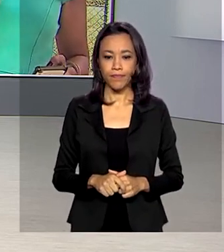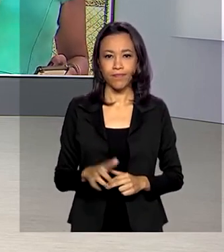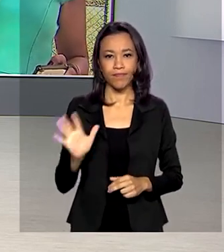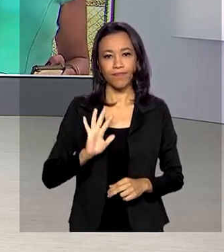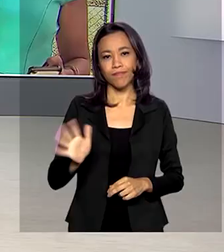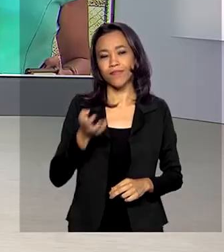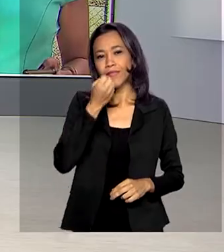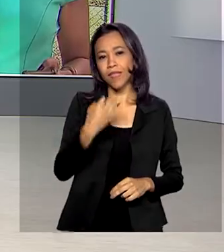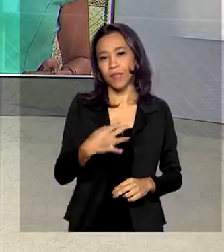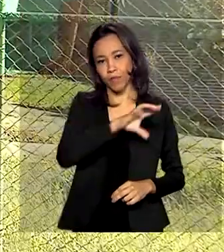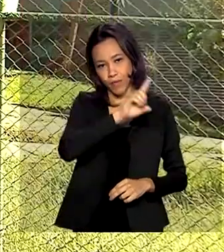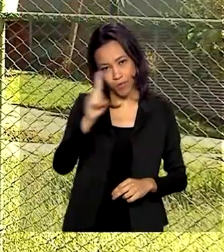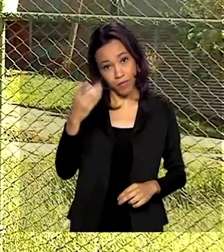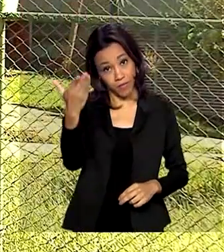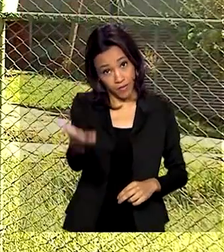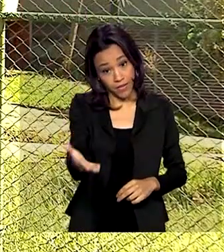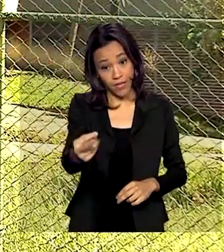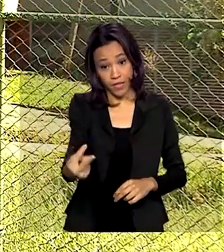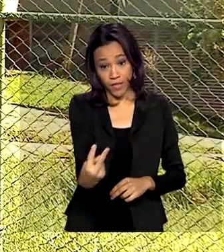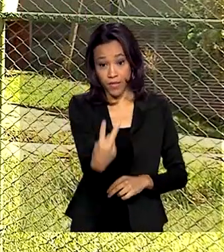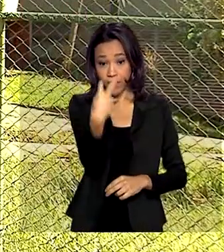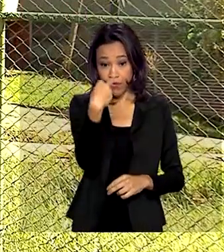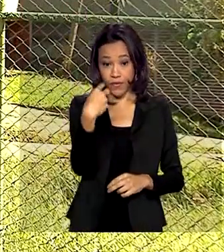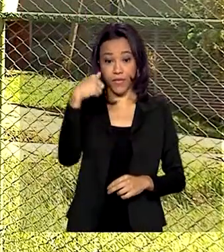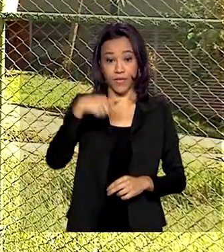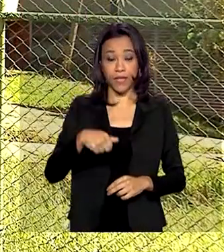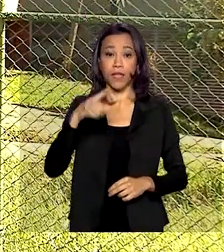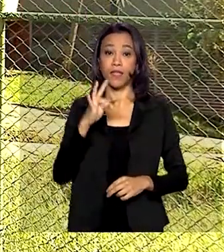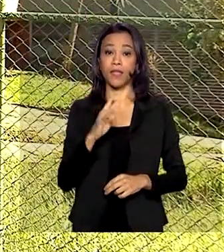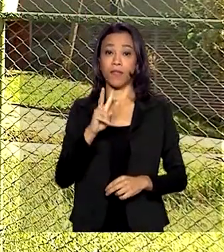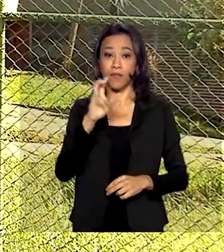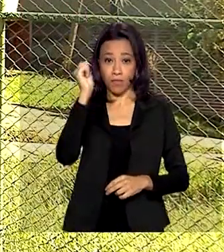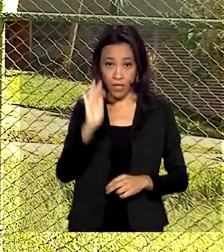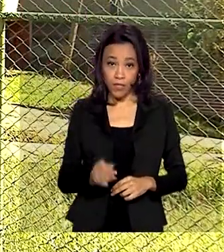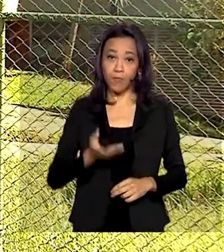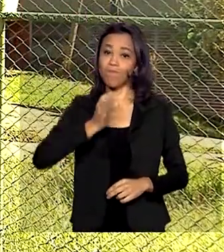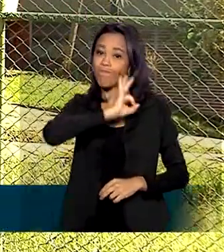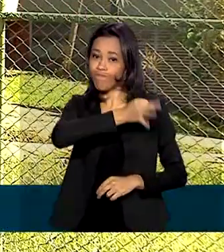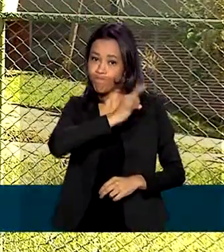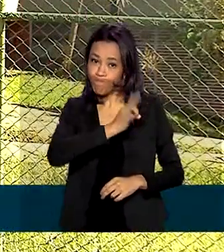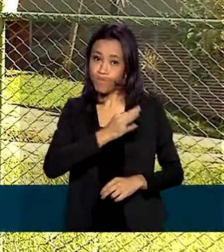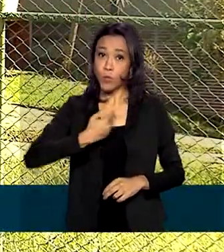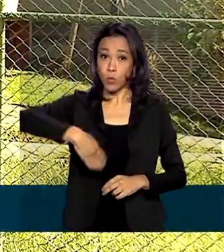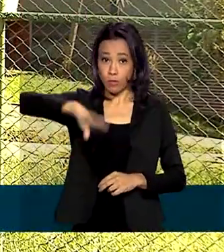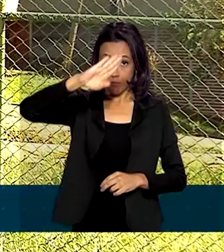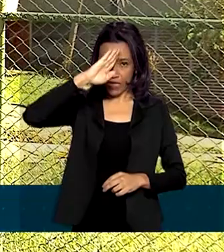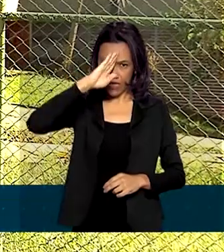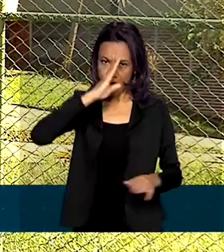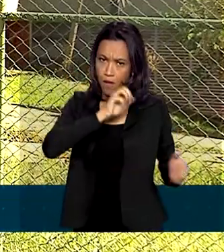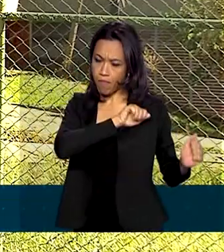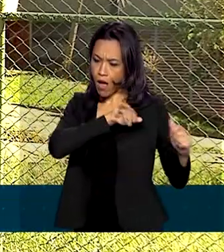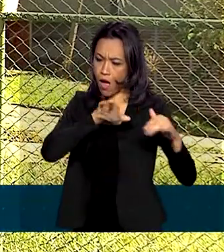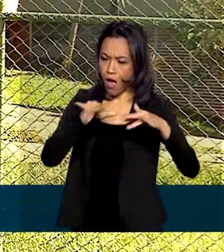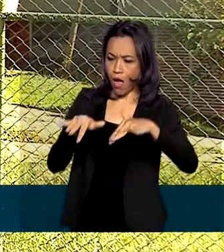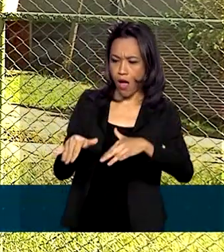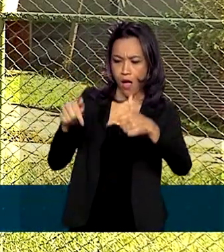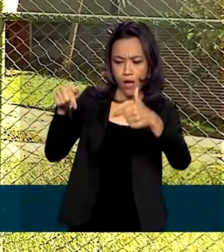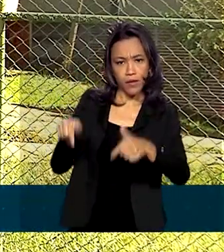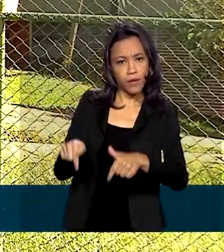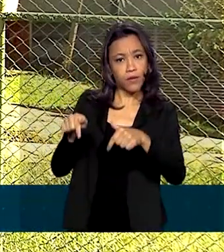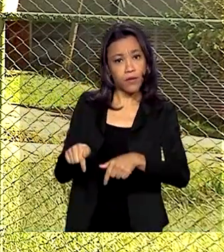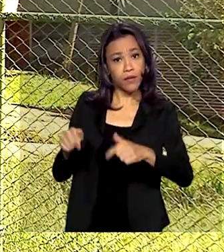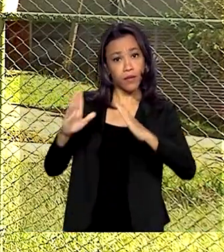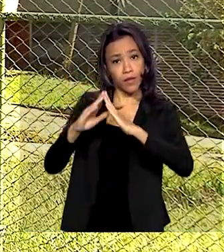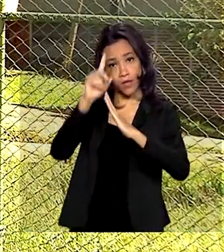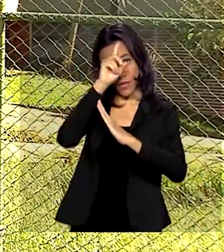Oi, Renata, bom dia para você, bom dia para você que acompanha a TV Brasil. É isso mesmo, e os militares chegaram logo cedo aqui no Hemocentro de